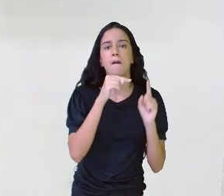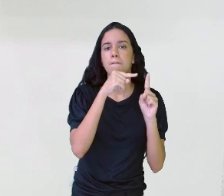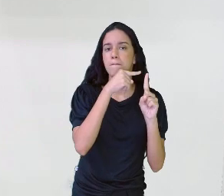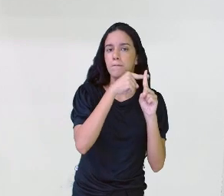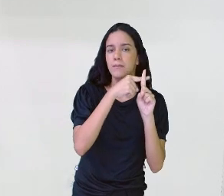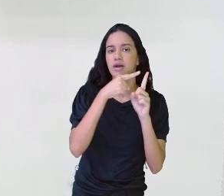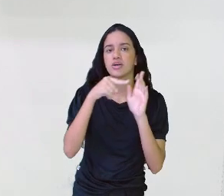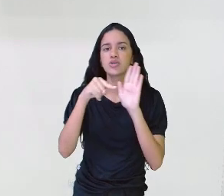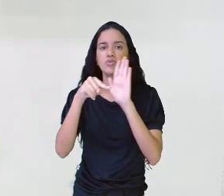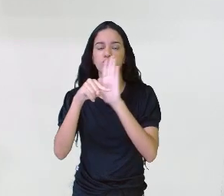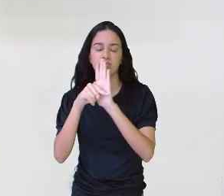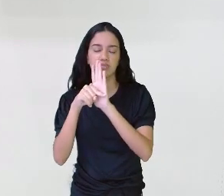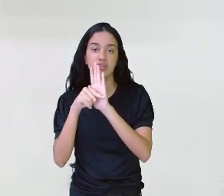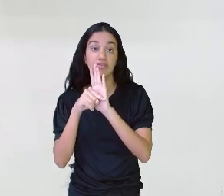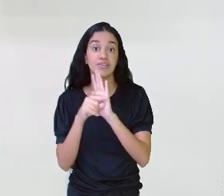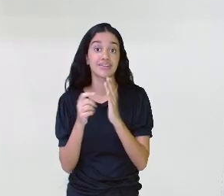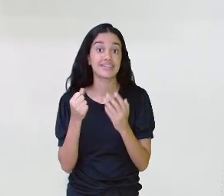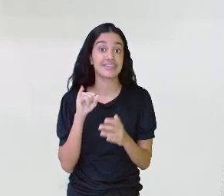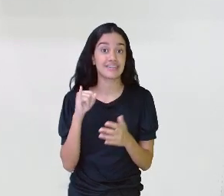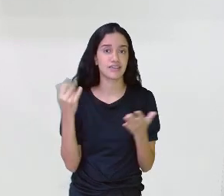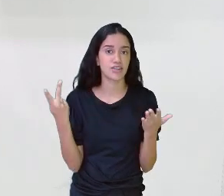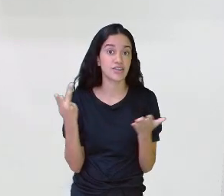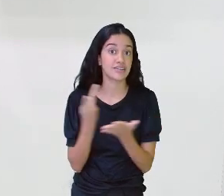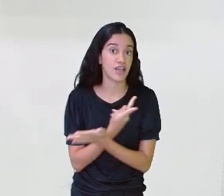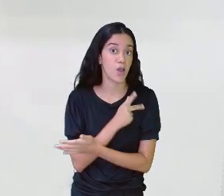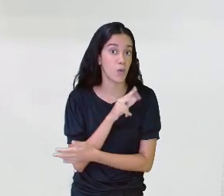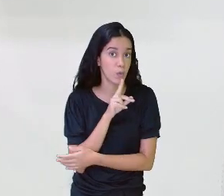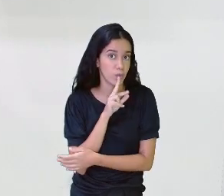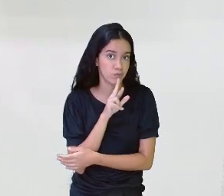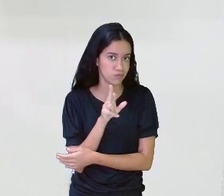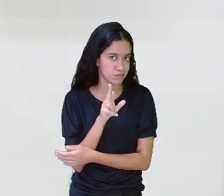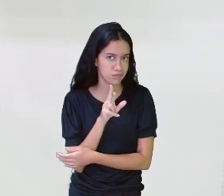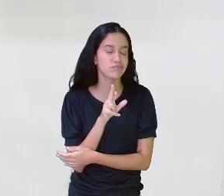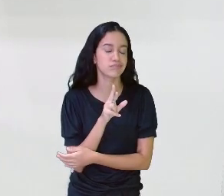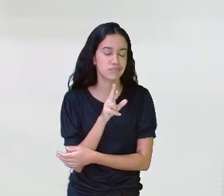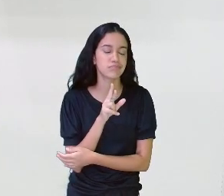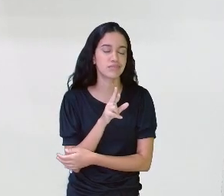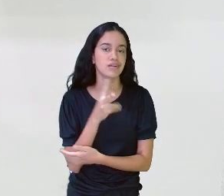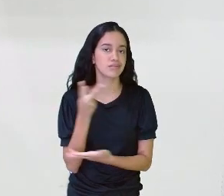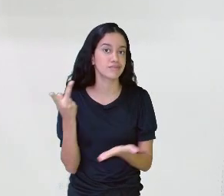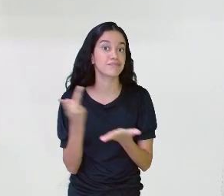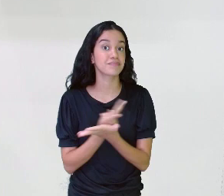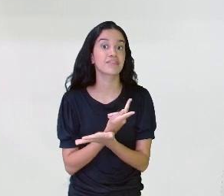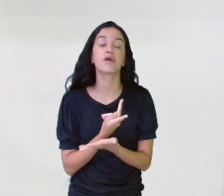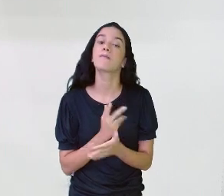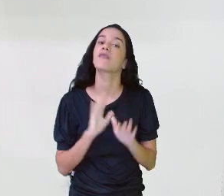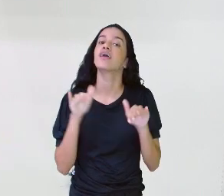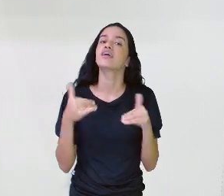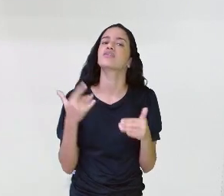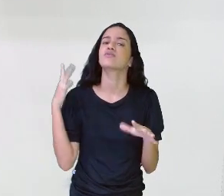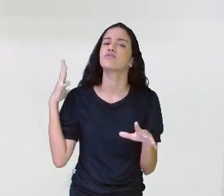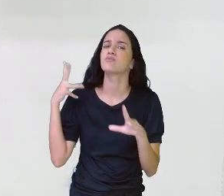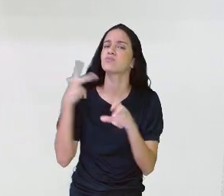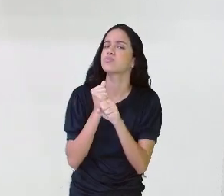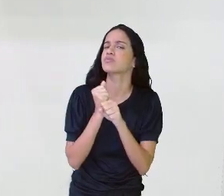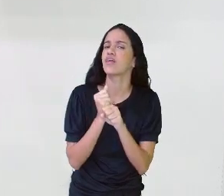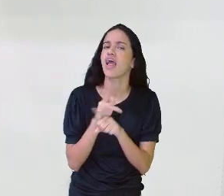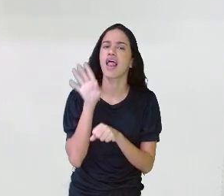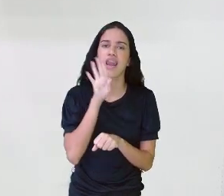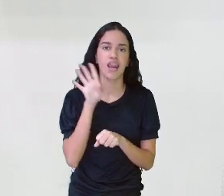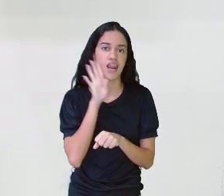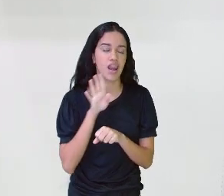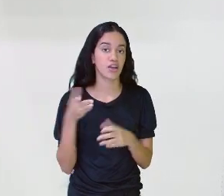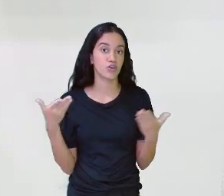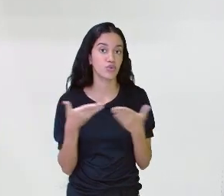o posicionamento do algarismo, o resultado não sai como o esperado, tá? Então eu vou dar uma retomada bem legal